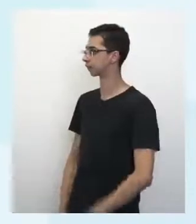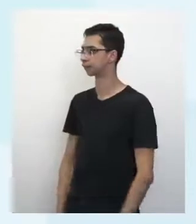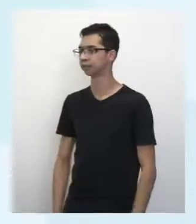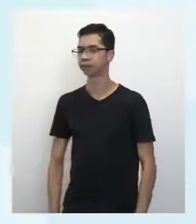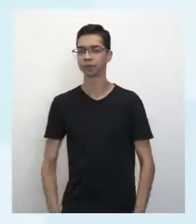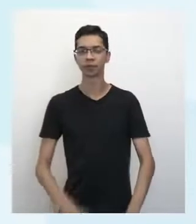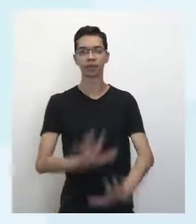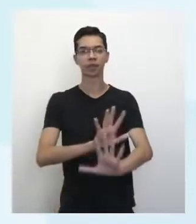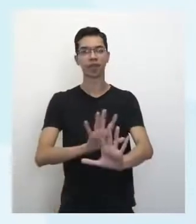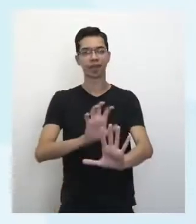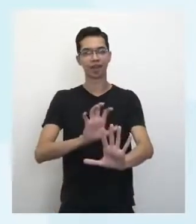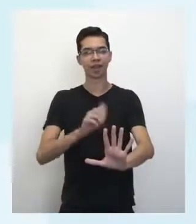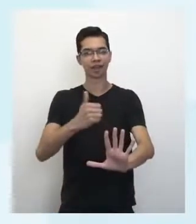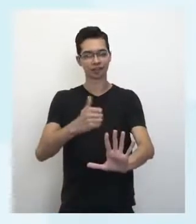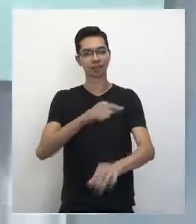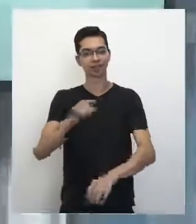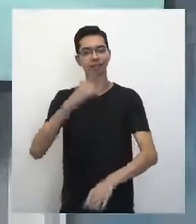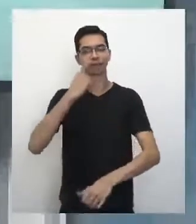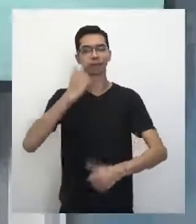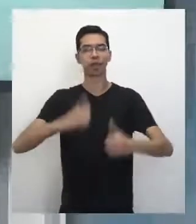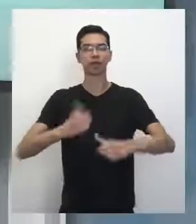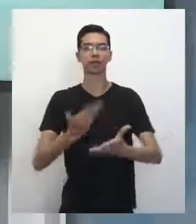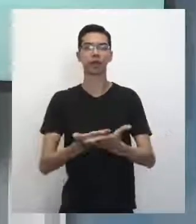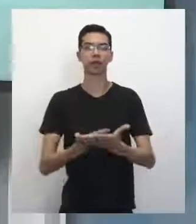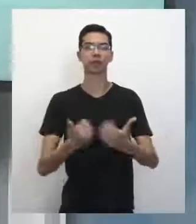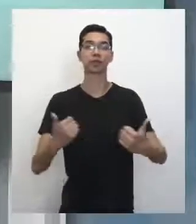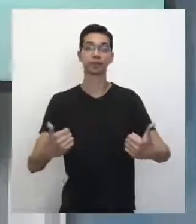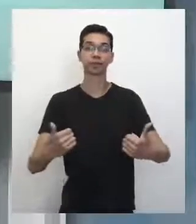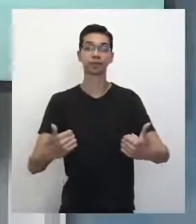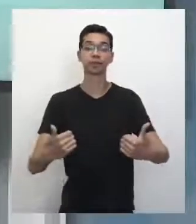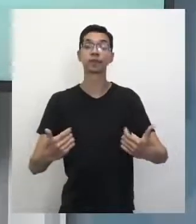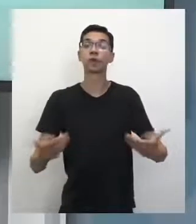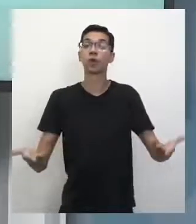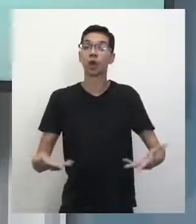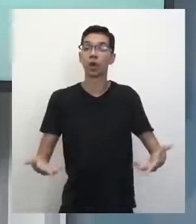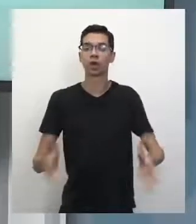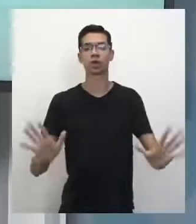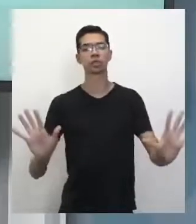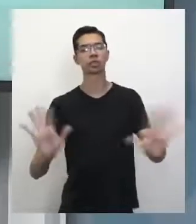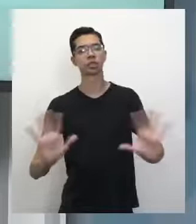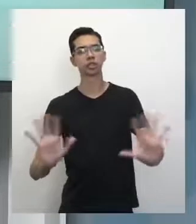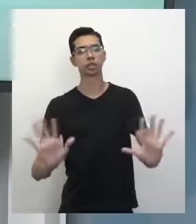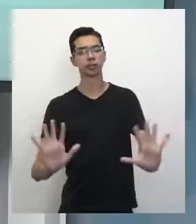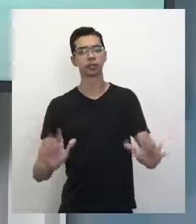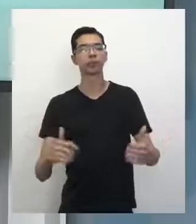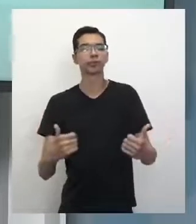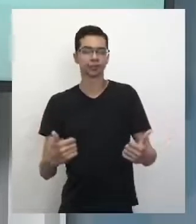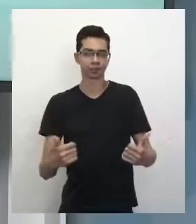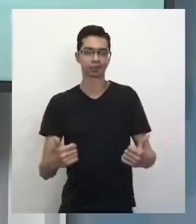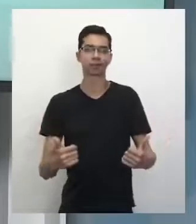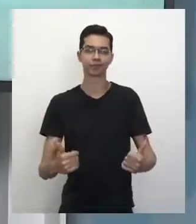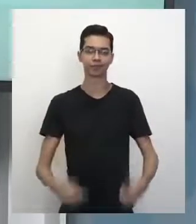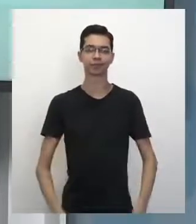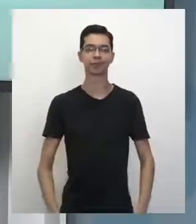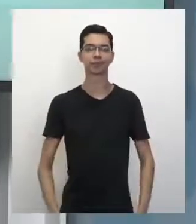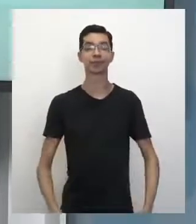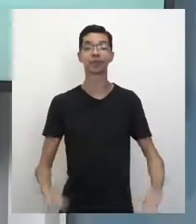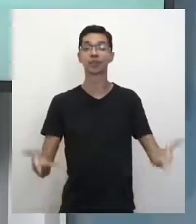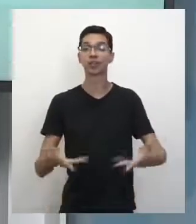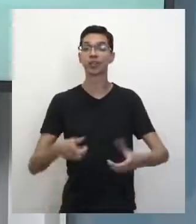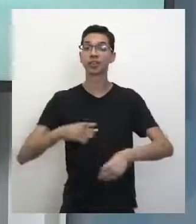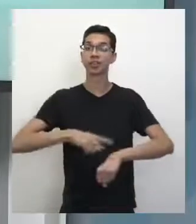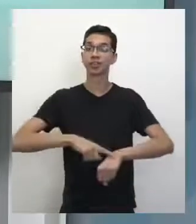Code, o link para vocês fazerem, então, a avaliação da nossa aula. Estamos nos despedindo, né? Agora a gente entra num